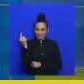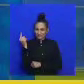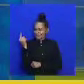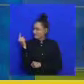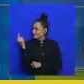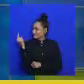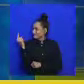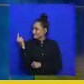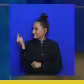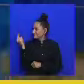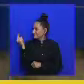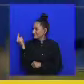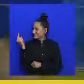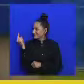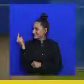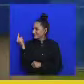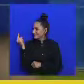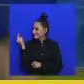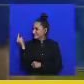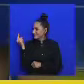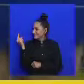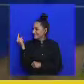Já temos a bola.